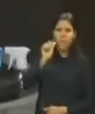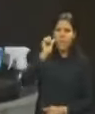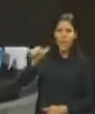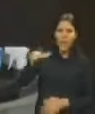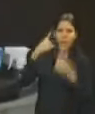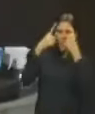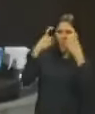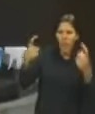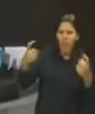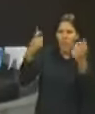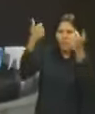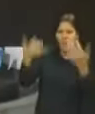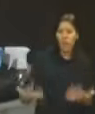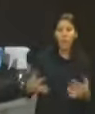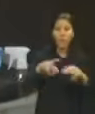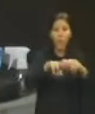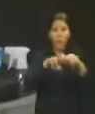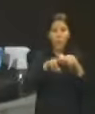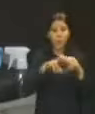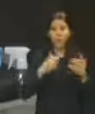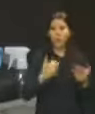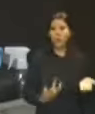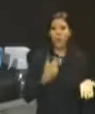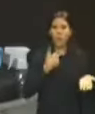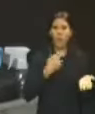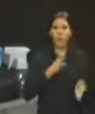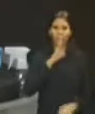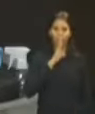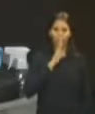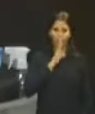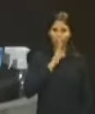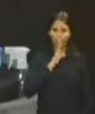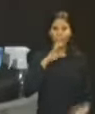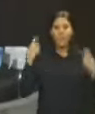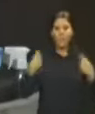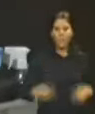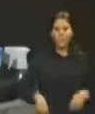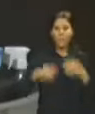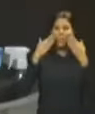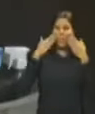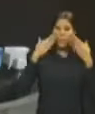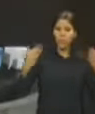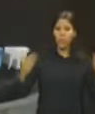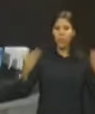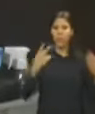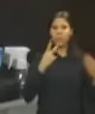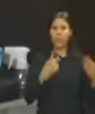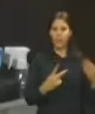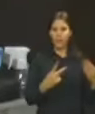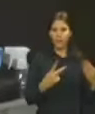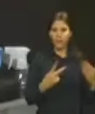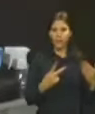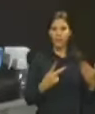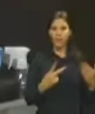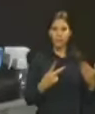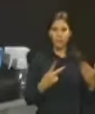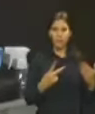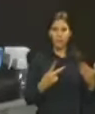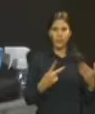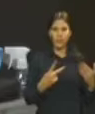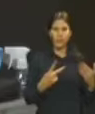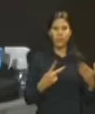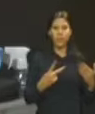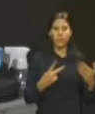aqui, portanto, não poderia me furtar a fazer de público, de maneira muito sóbria, de maneira muito